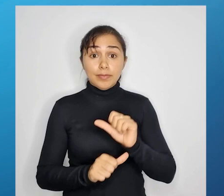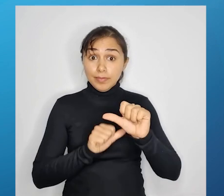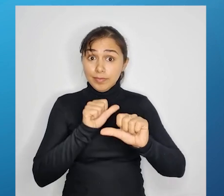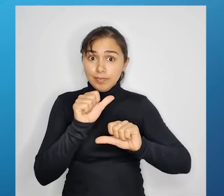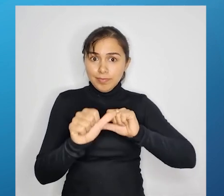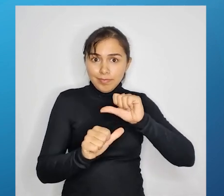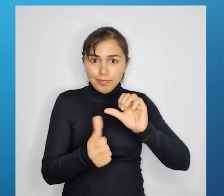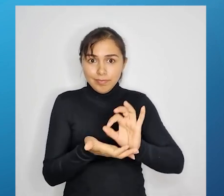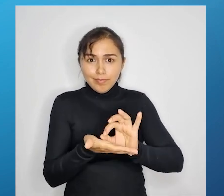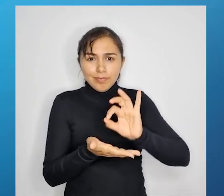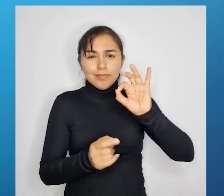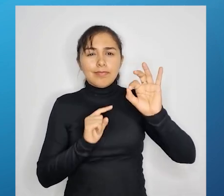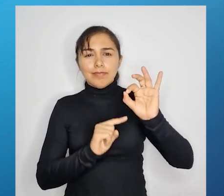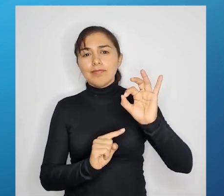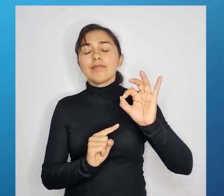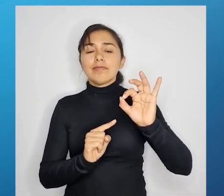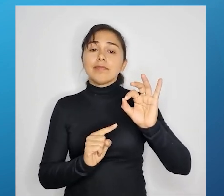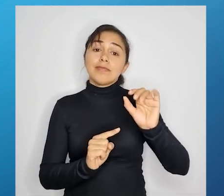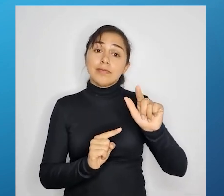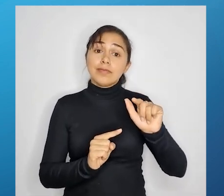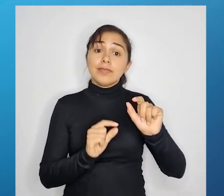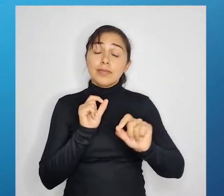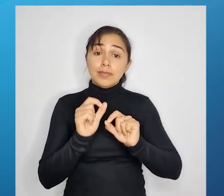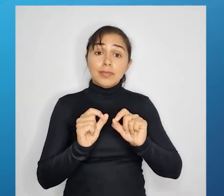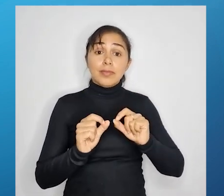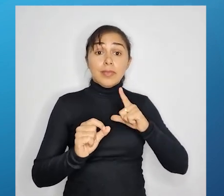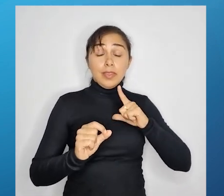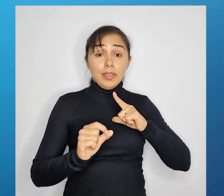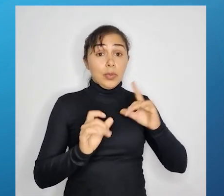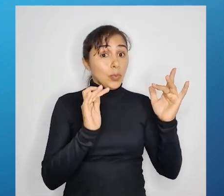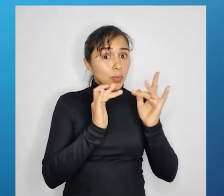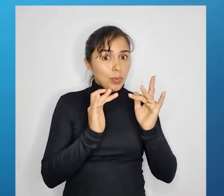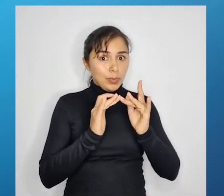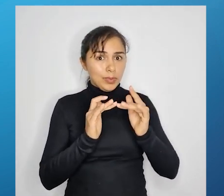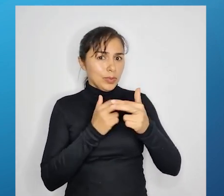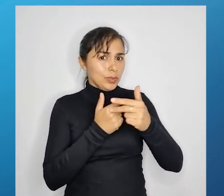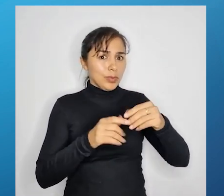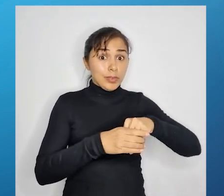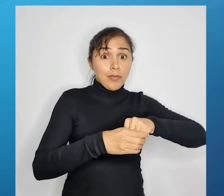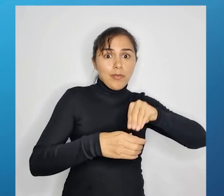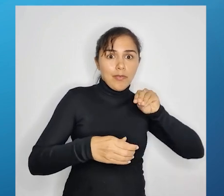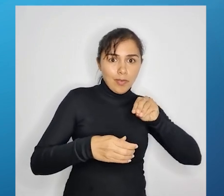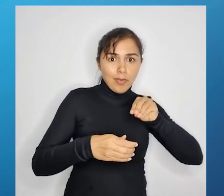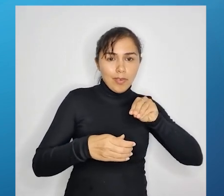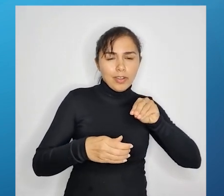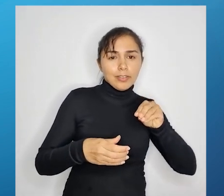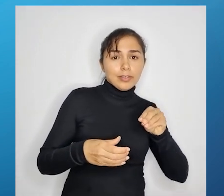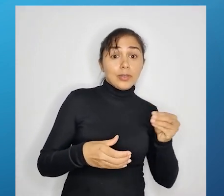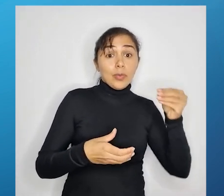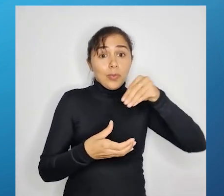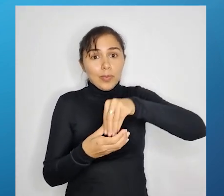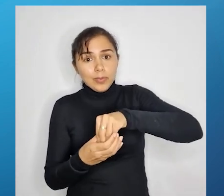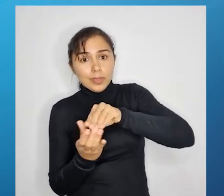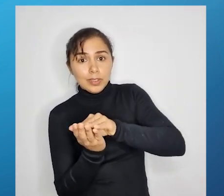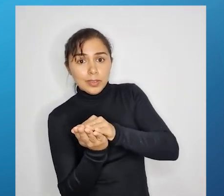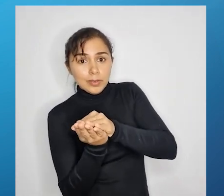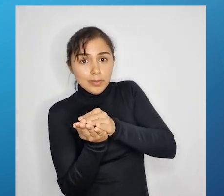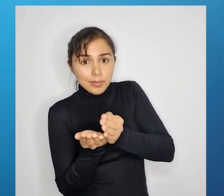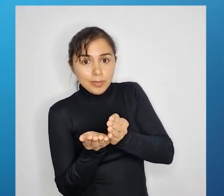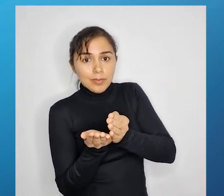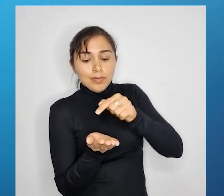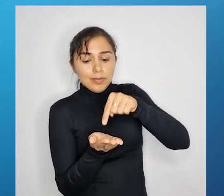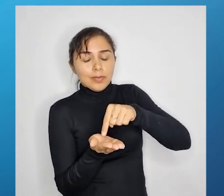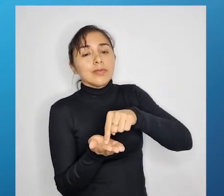pérola. Então, é um processo em que há colocação também em criadouros artificiais. Coloca-se essa substância para que